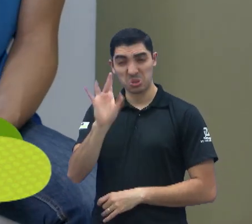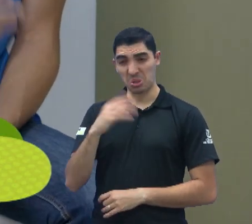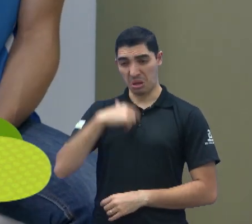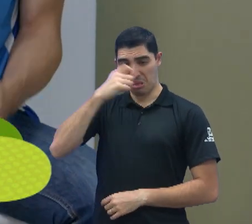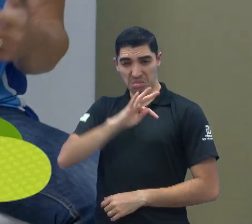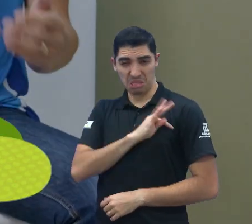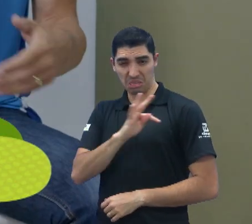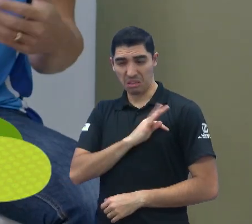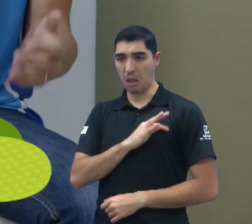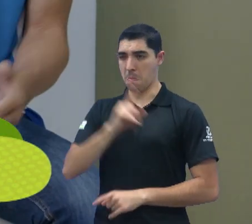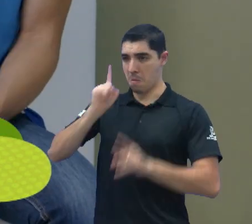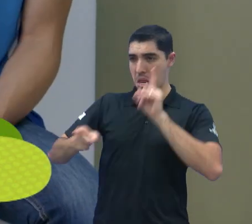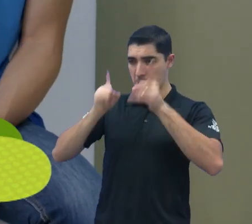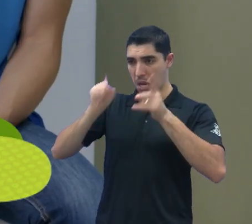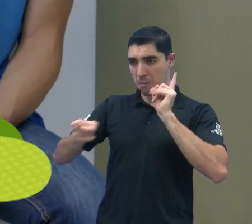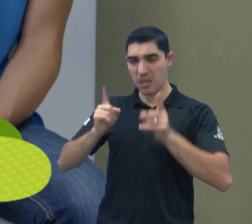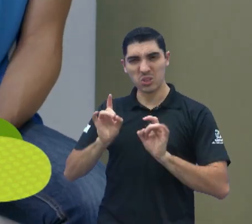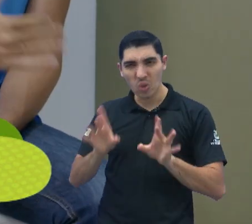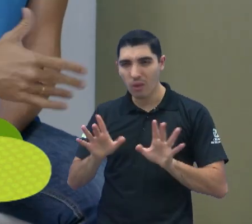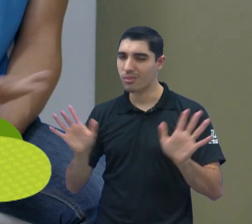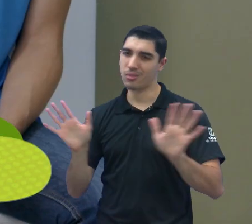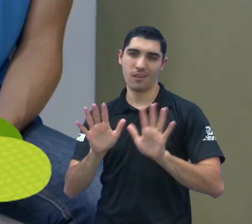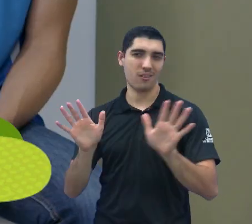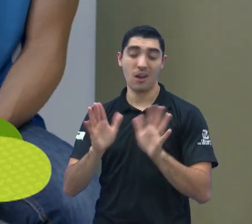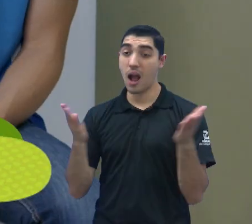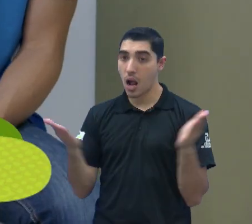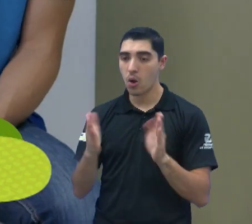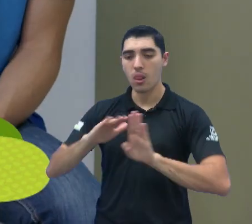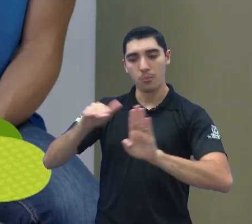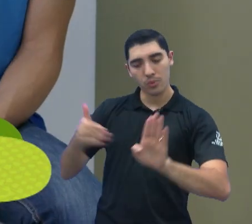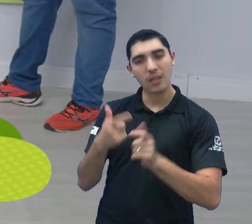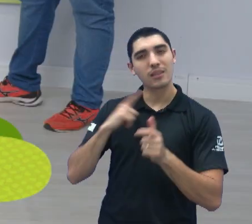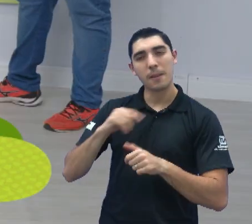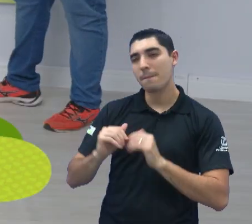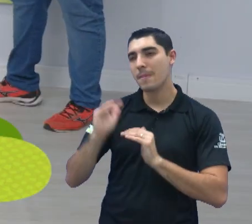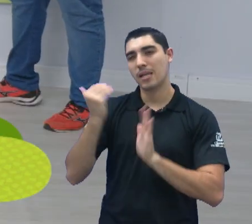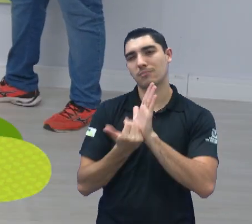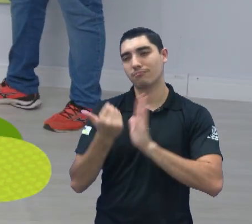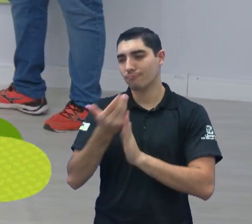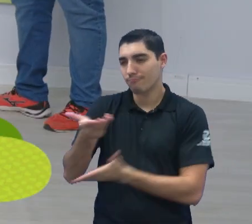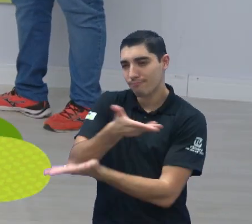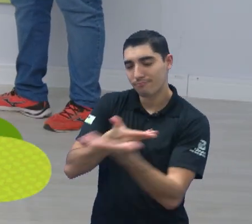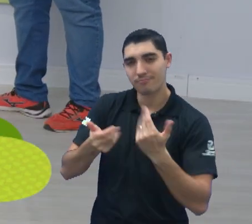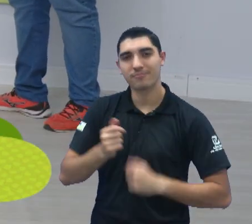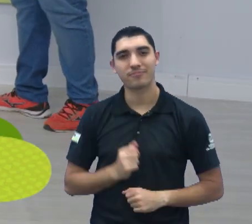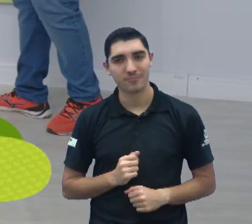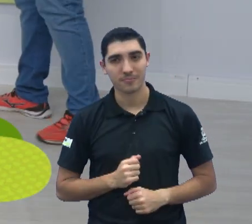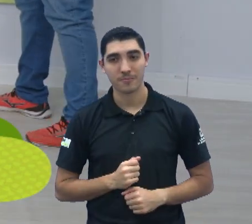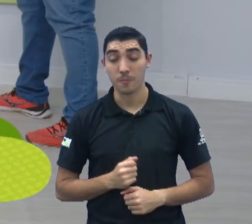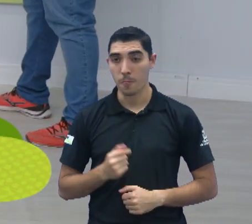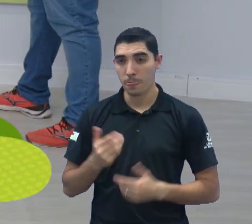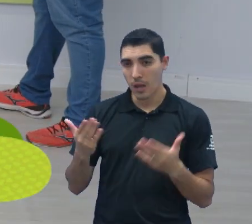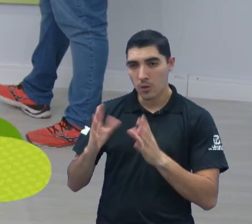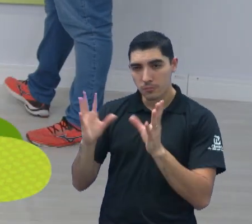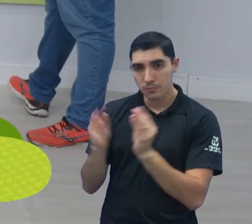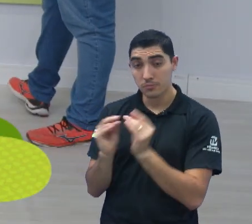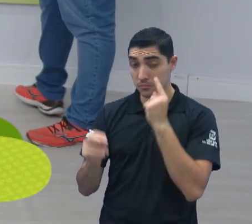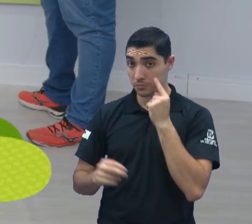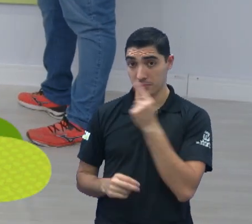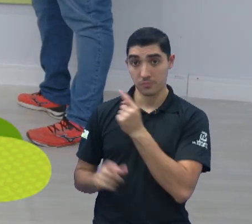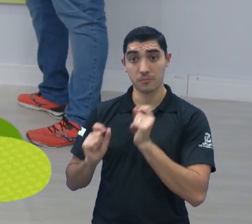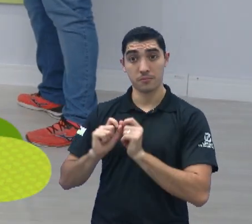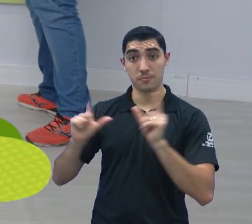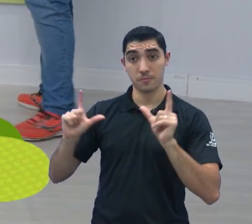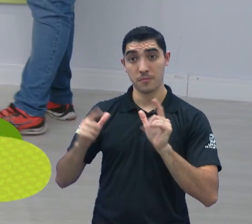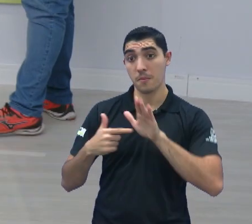batido. A gente tem que conseguir coisas a mais para extrair o melhor de cada um. Flavinho, para a gente fechar, Rodrigo, coloca para a gente aqui o caminho do